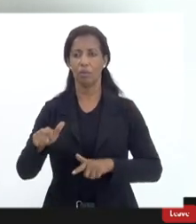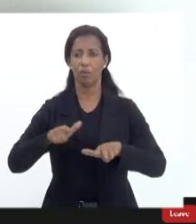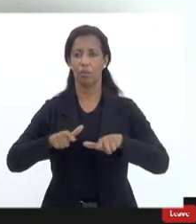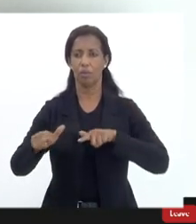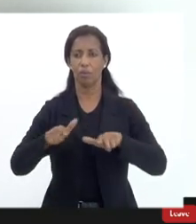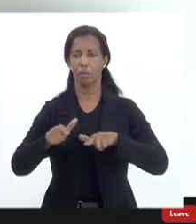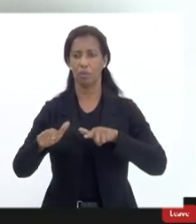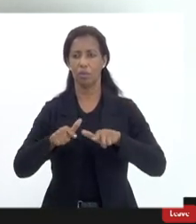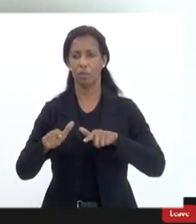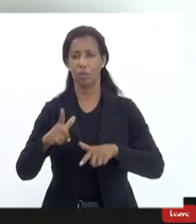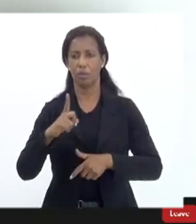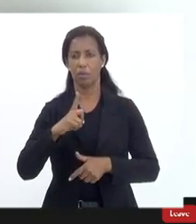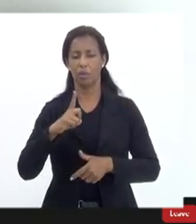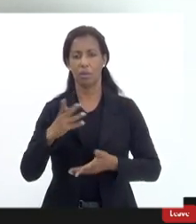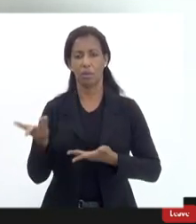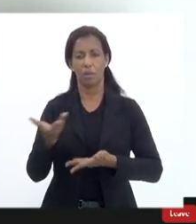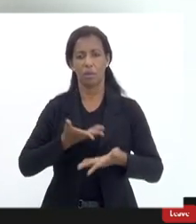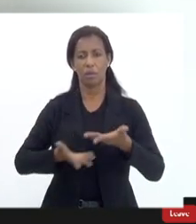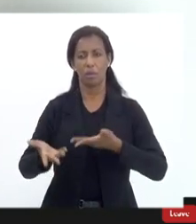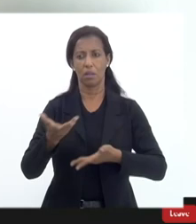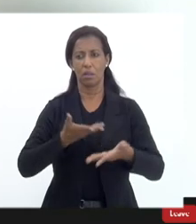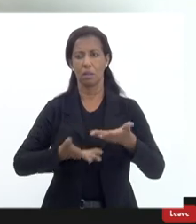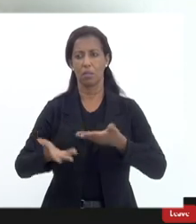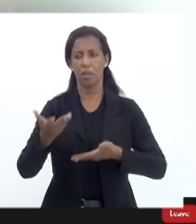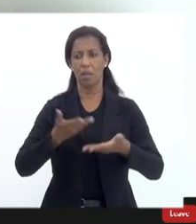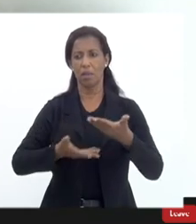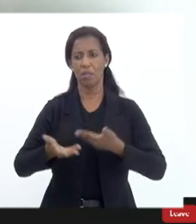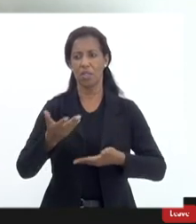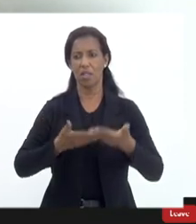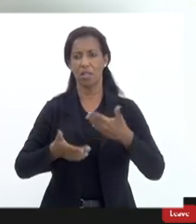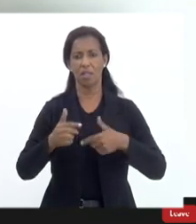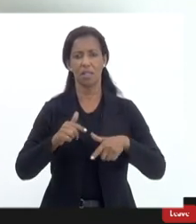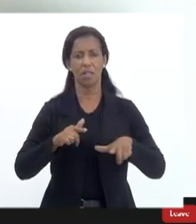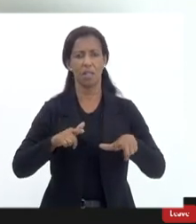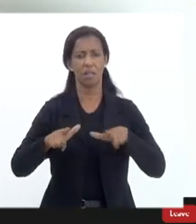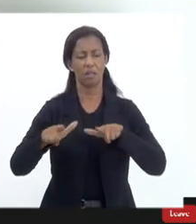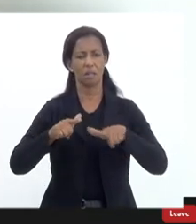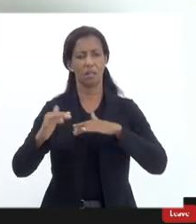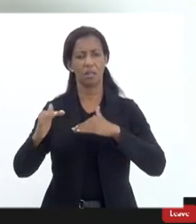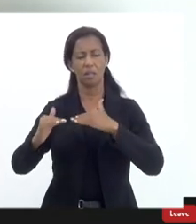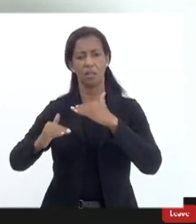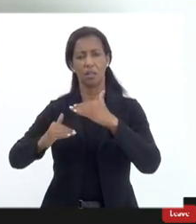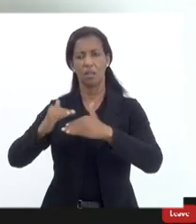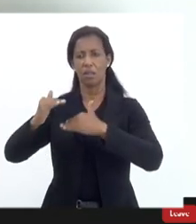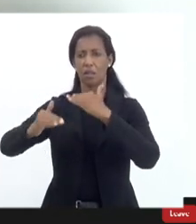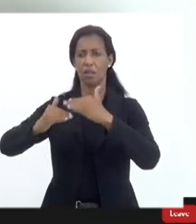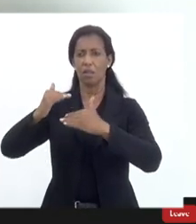trabalho que contou com a participação do Ministério Público, um trabalho de construção